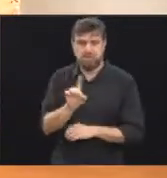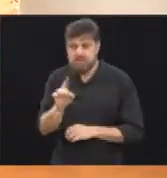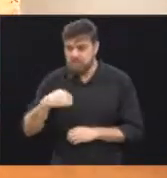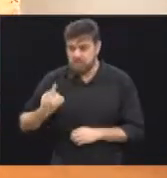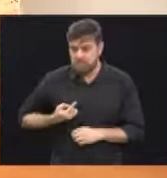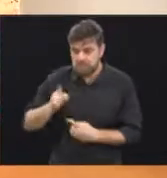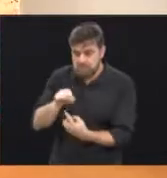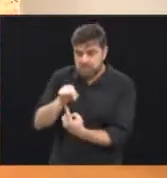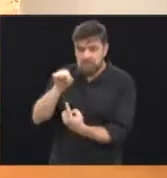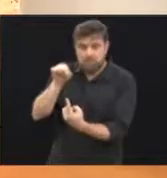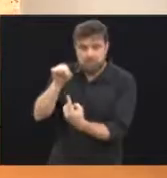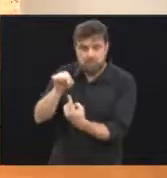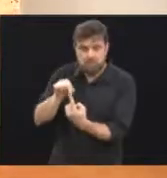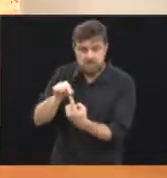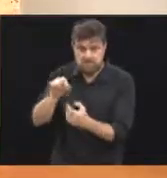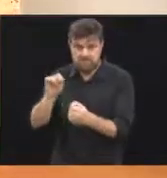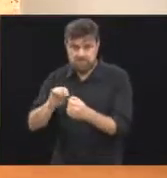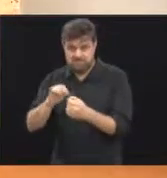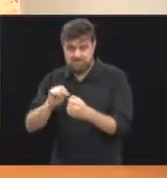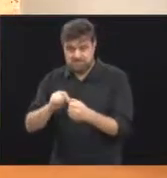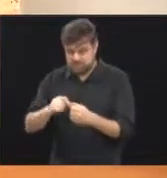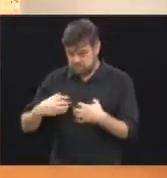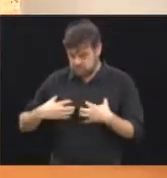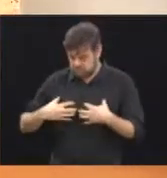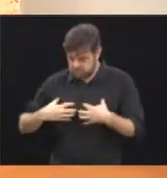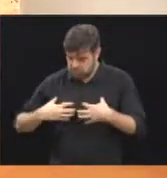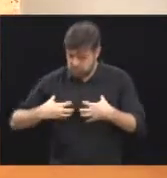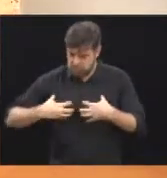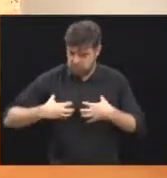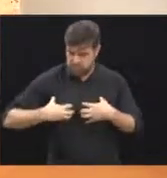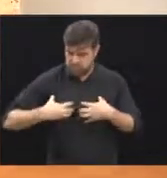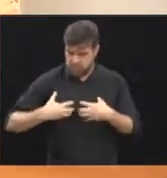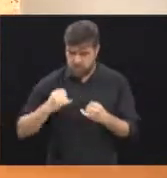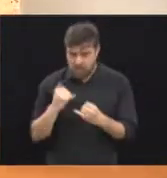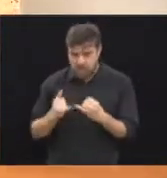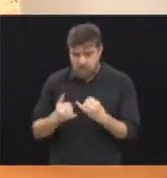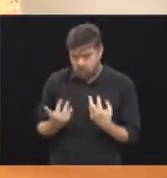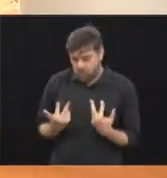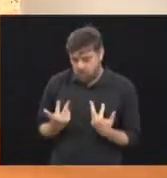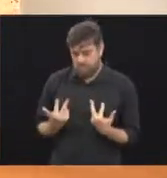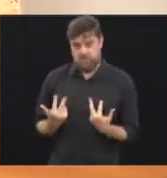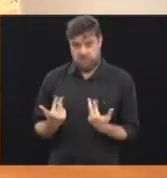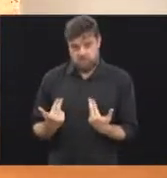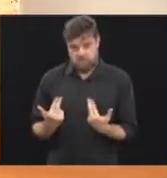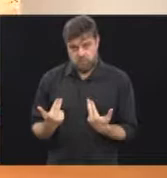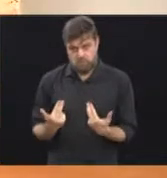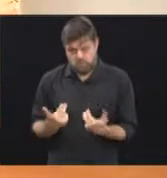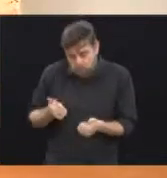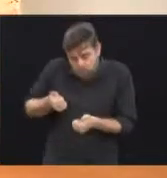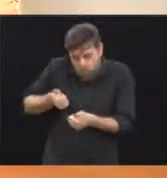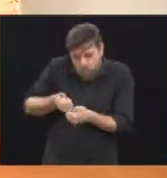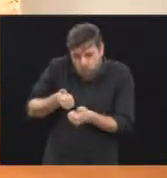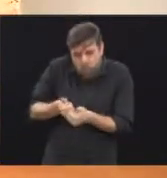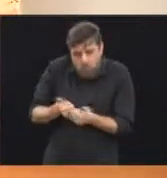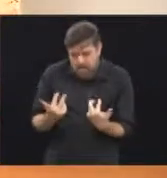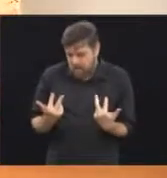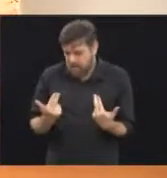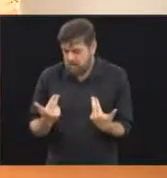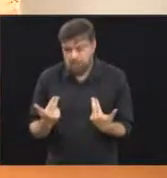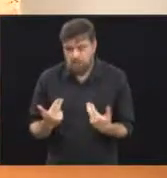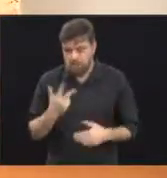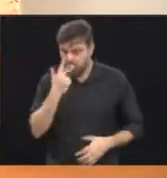está buscando uma melhor forma para a mama, uma forma que a gente possa, o mais próximo possível, deixar